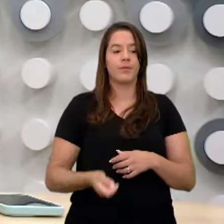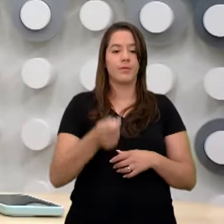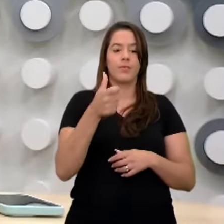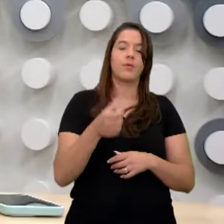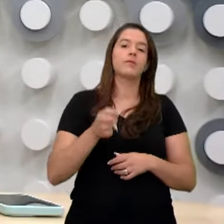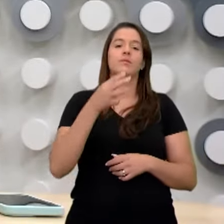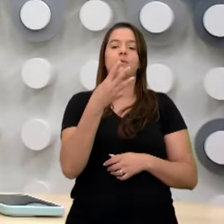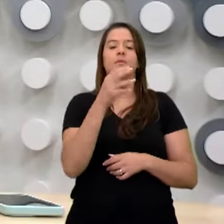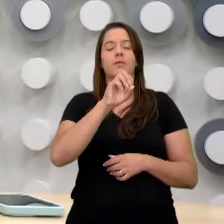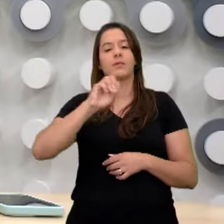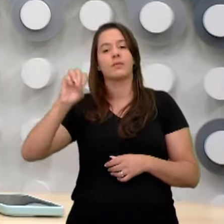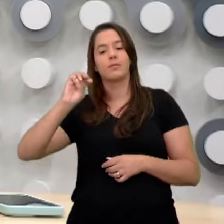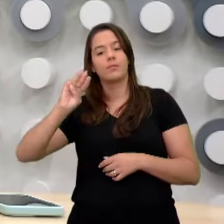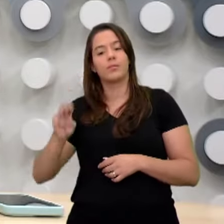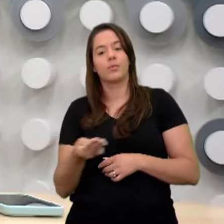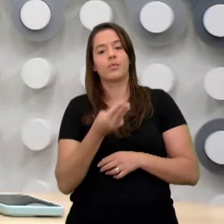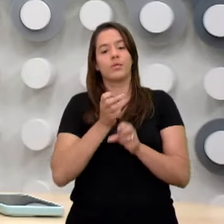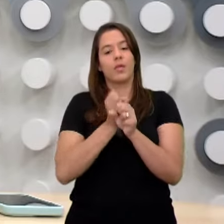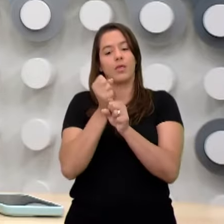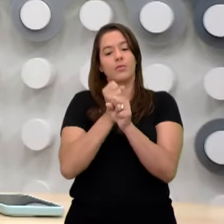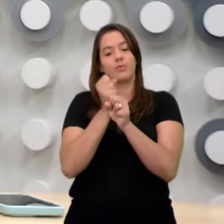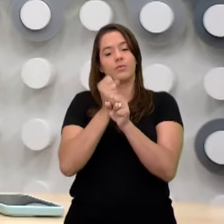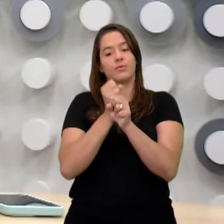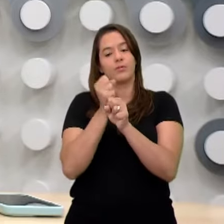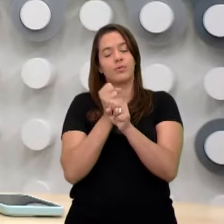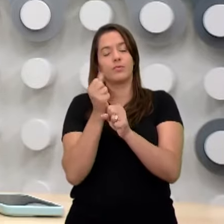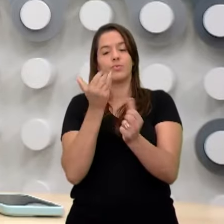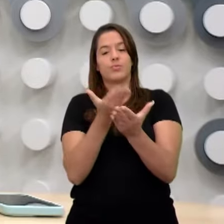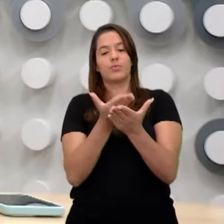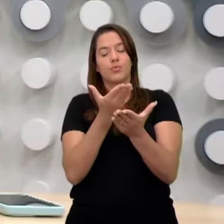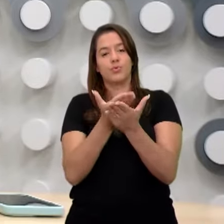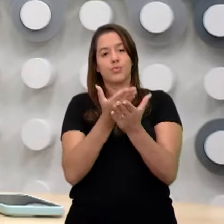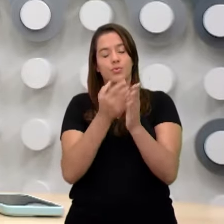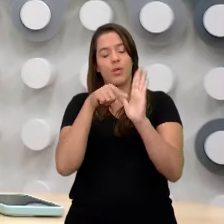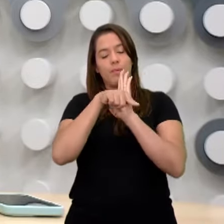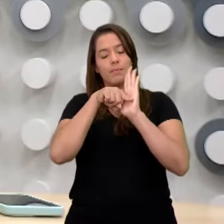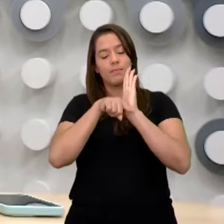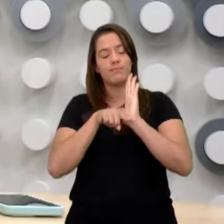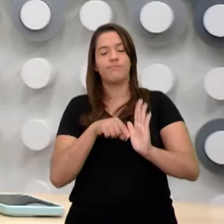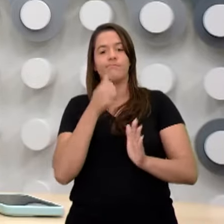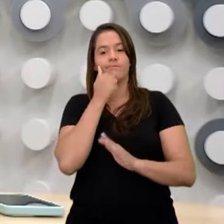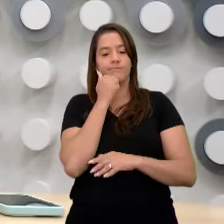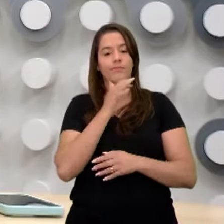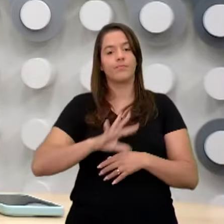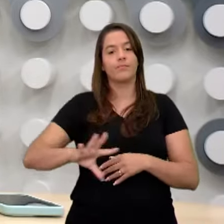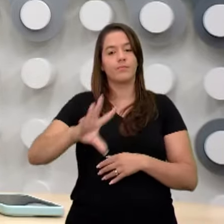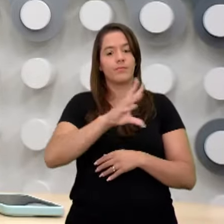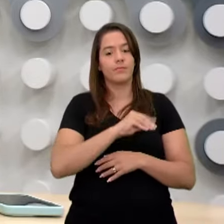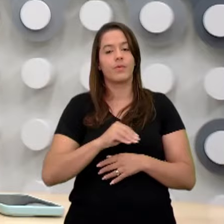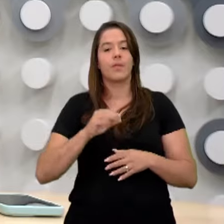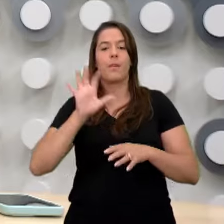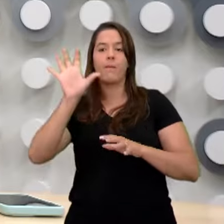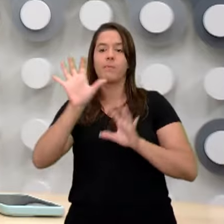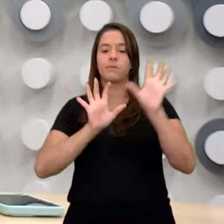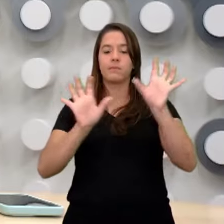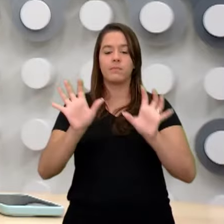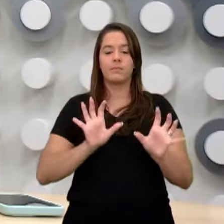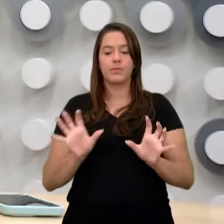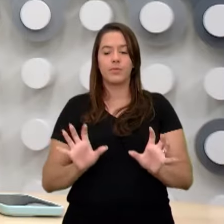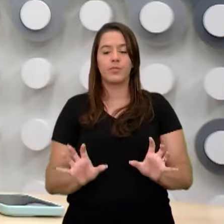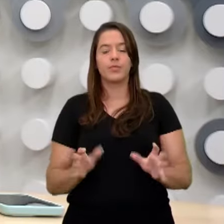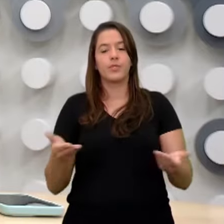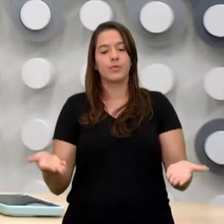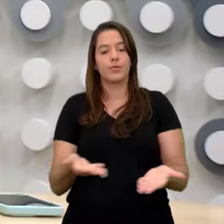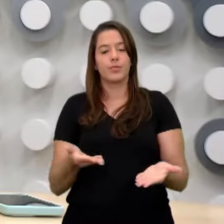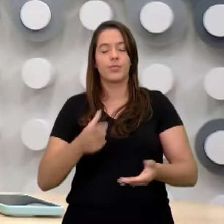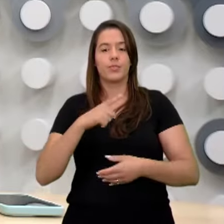300 milhões de anos, aí, isso aí através de estudos científicos, né, para se formar aí, né, esses continentes atuais que,